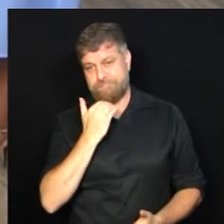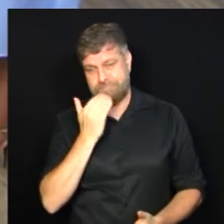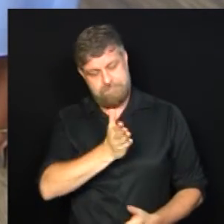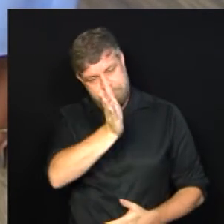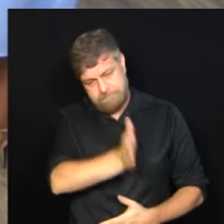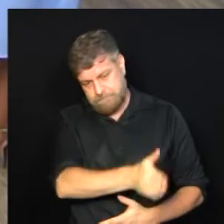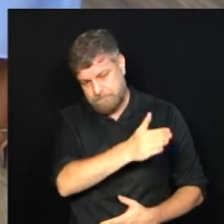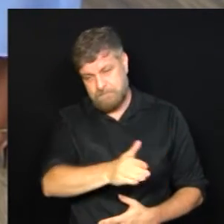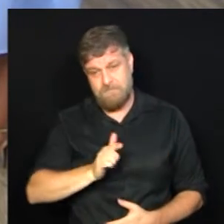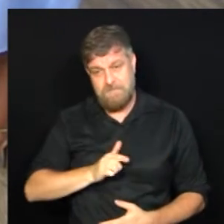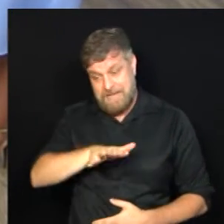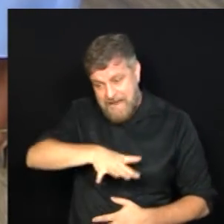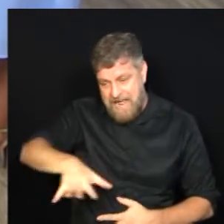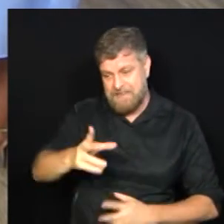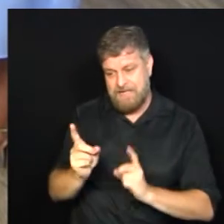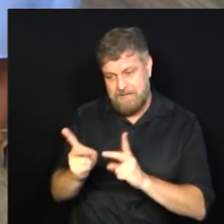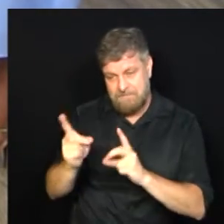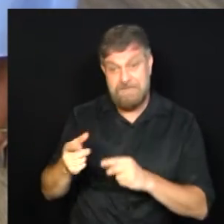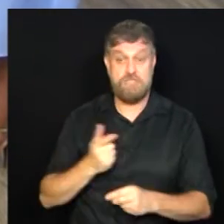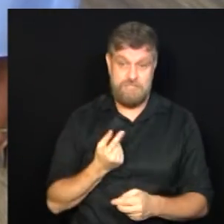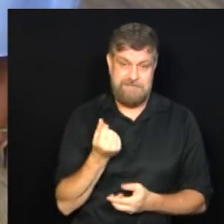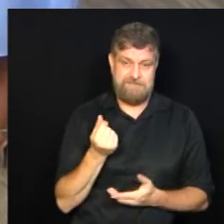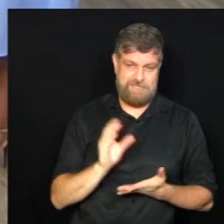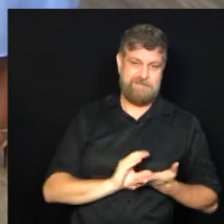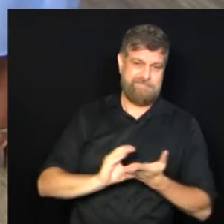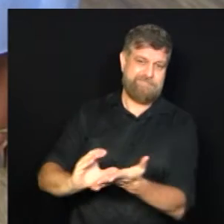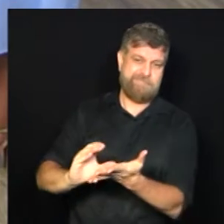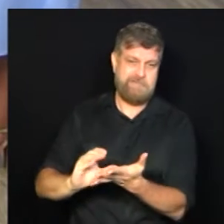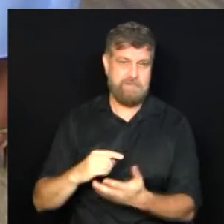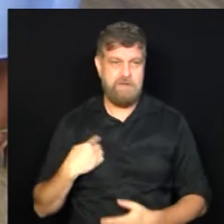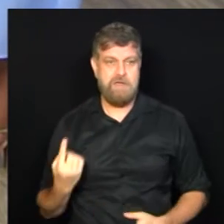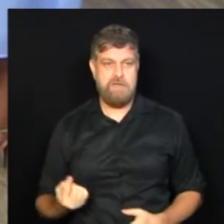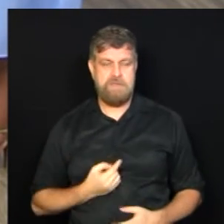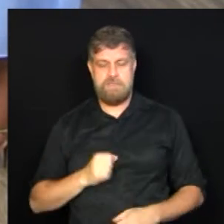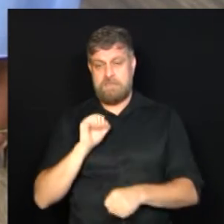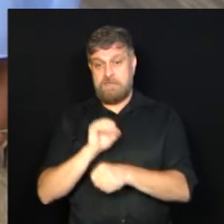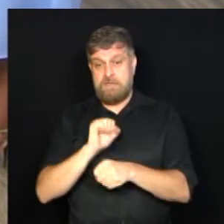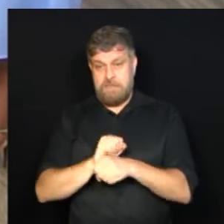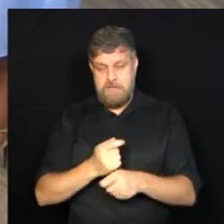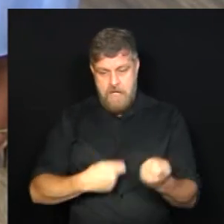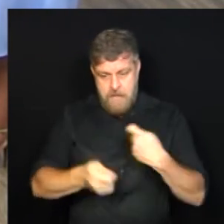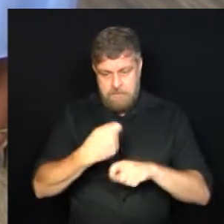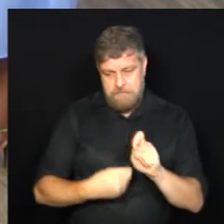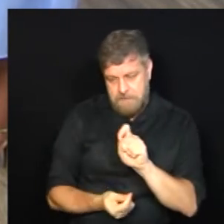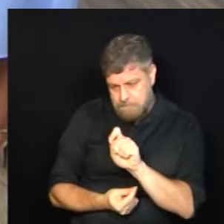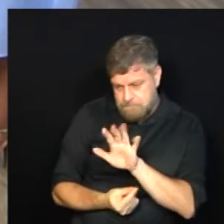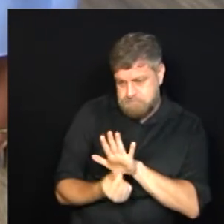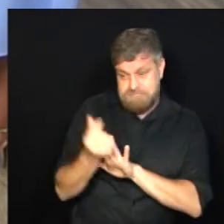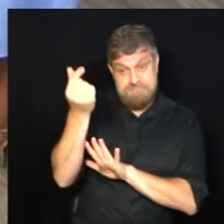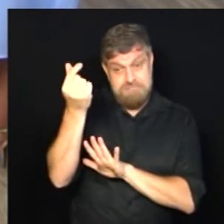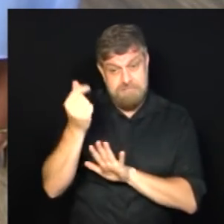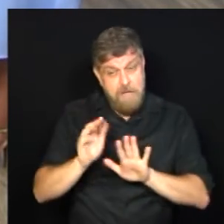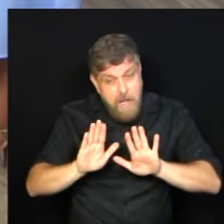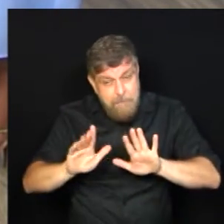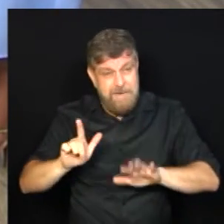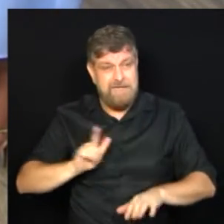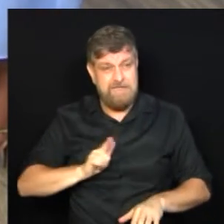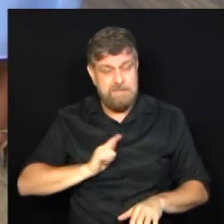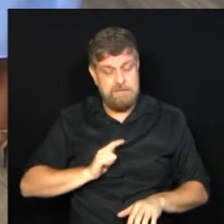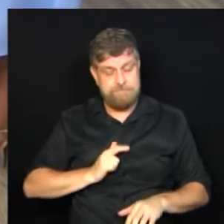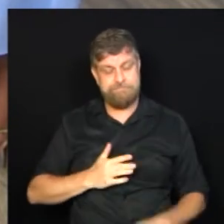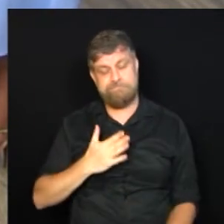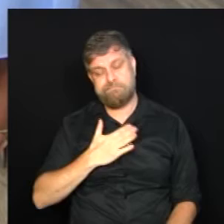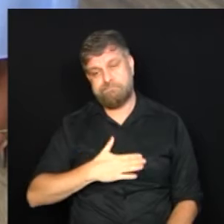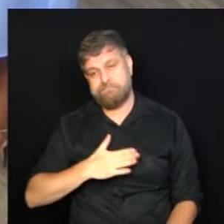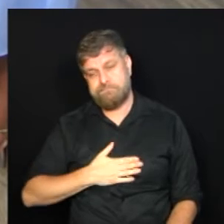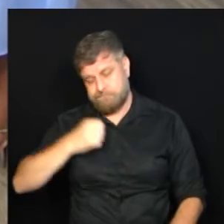foi injetado no comércio e em outros setores. A gente esperando uma retomada da nossa economia, mas vem esse banho de água